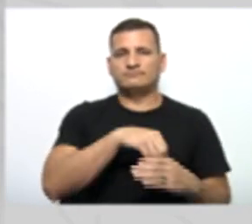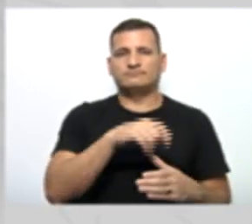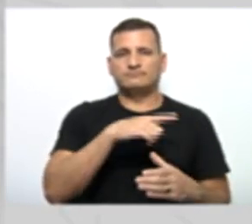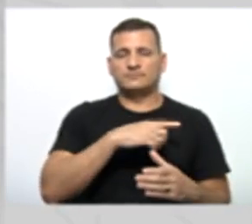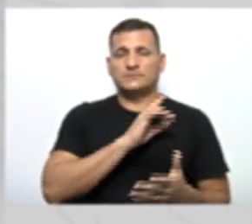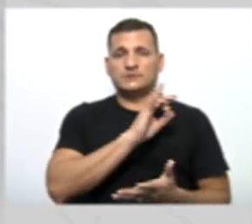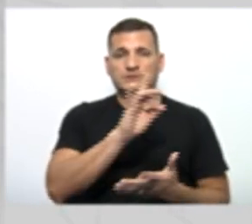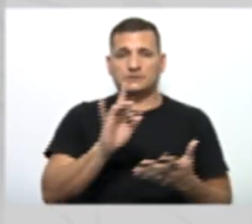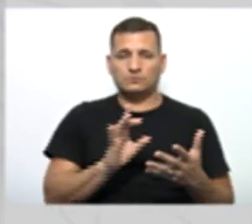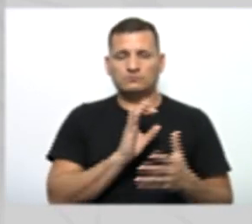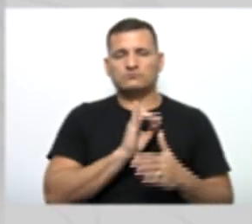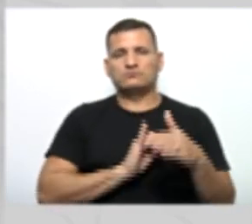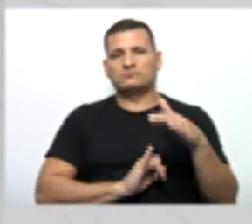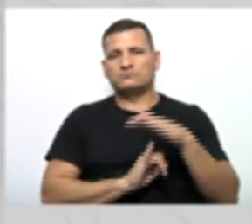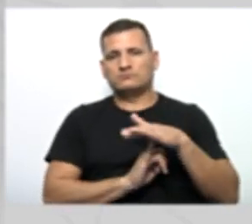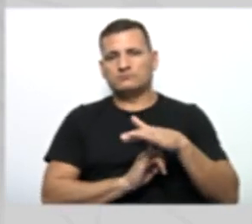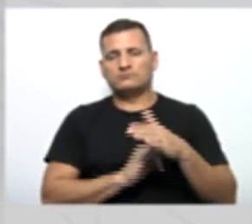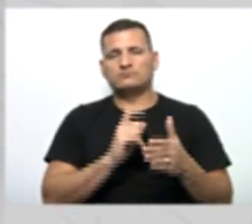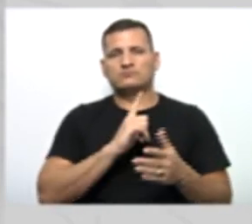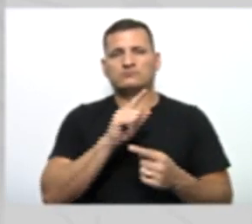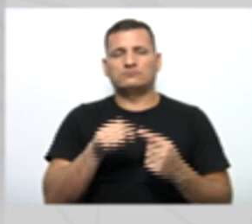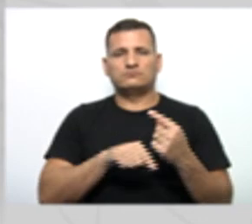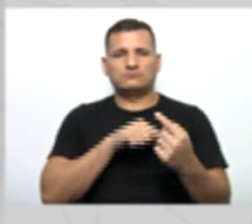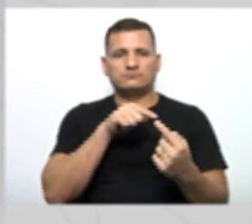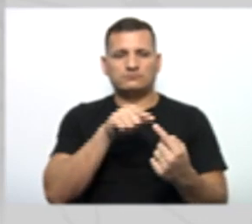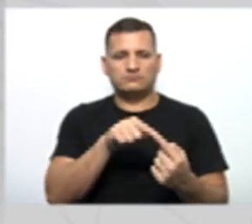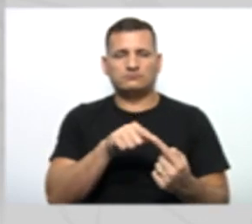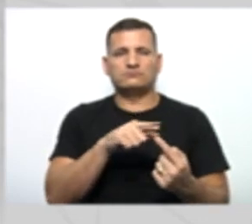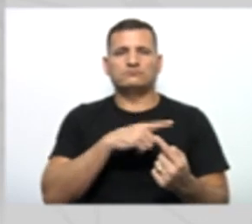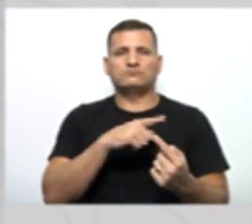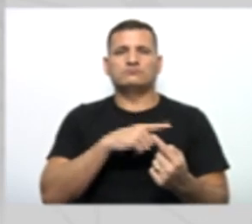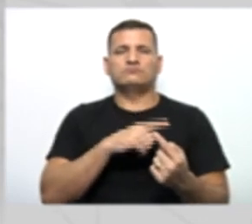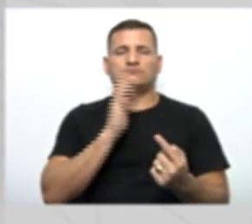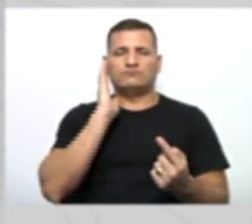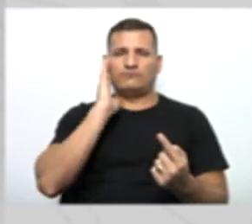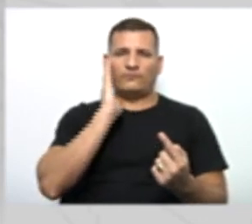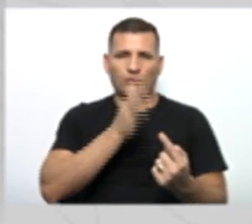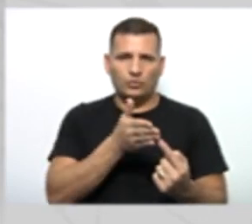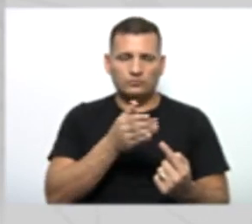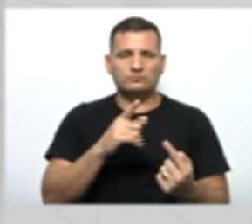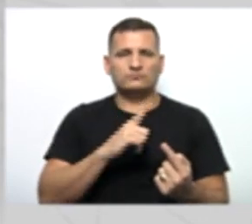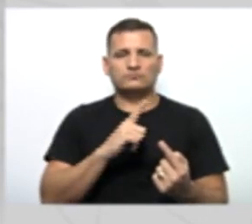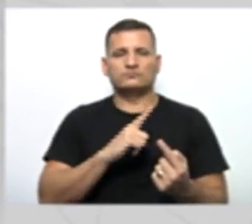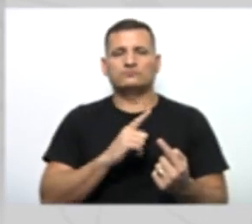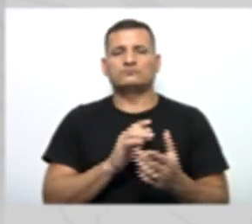dessas instituições tem um objetivo, tem uma finalidade,